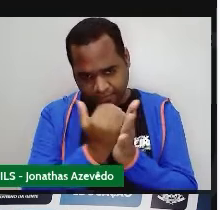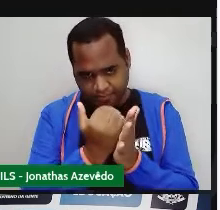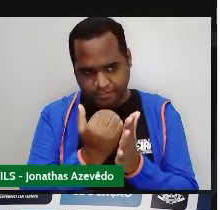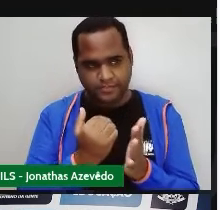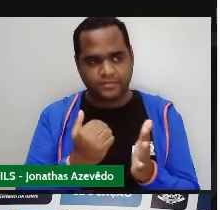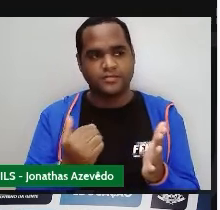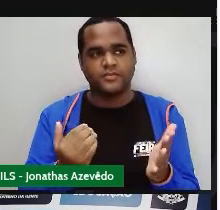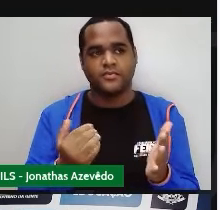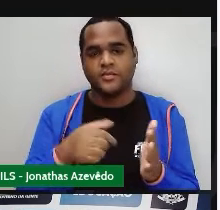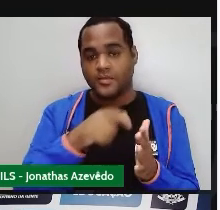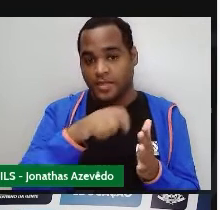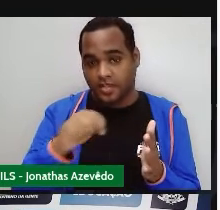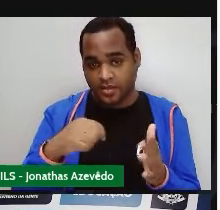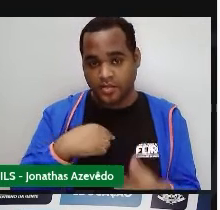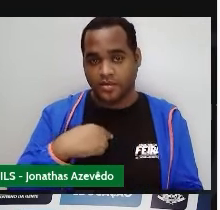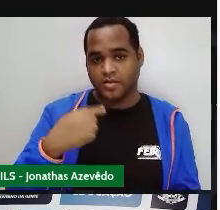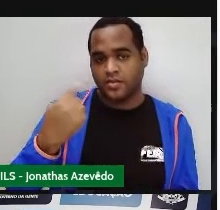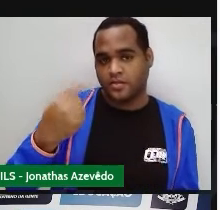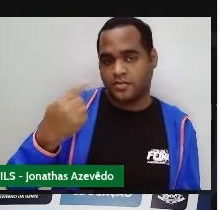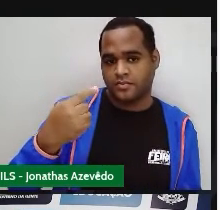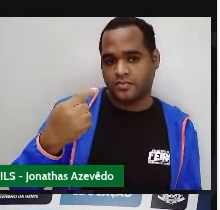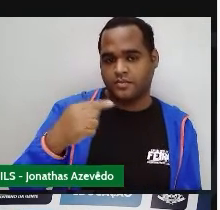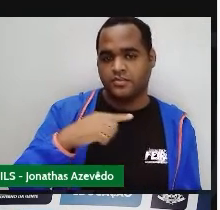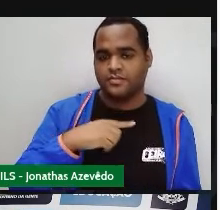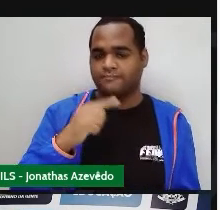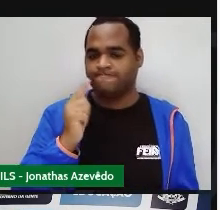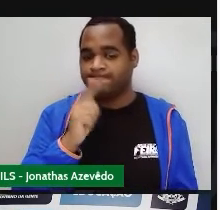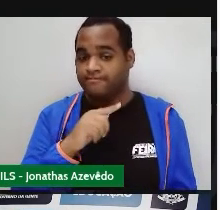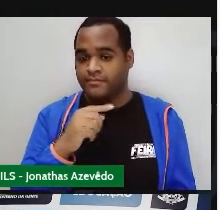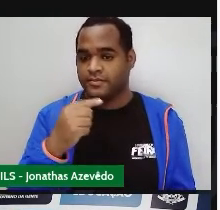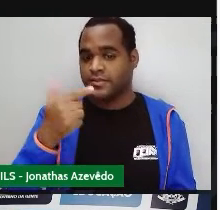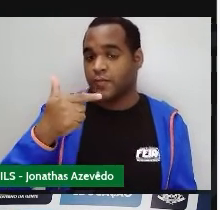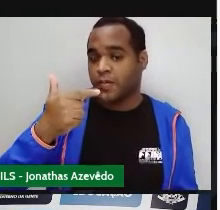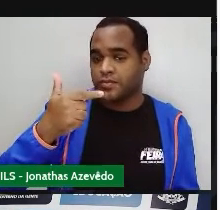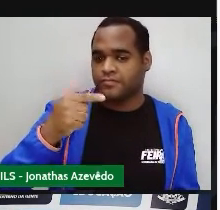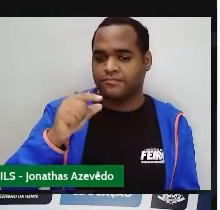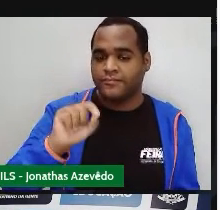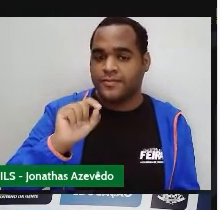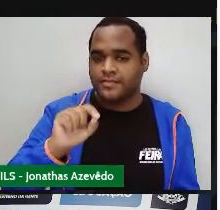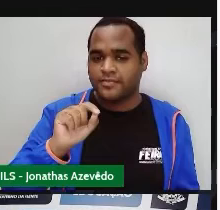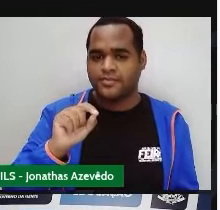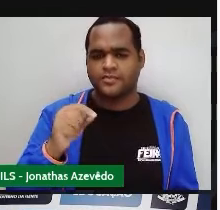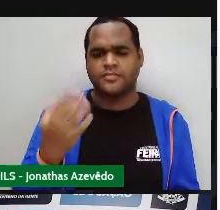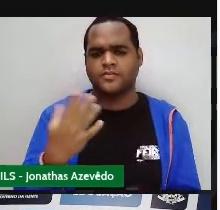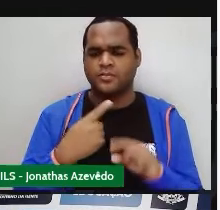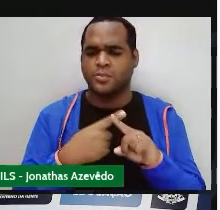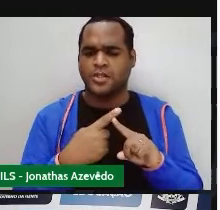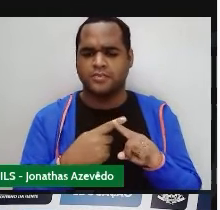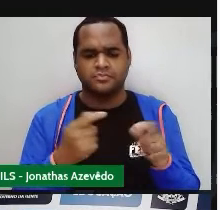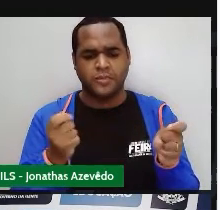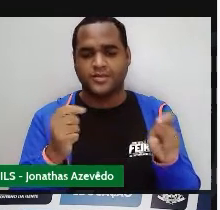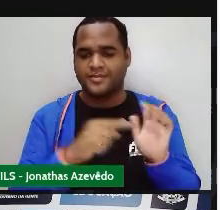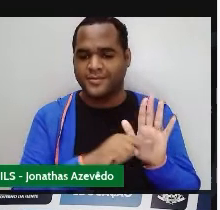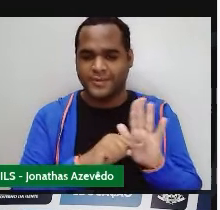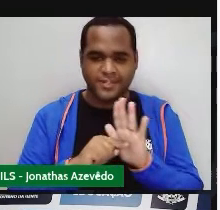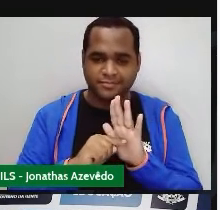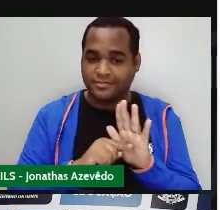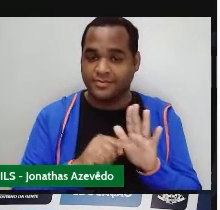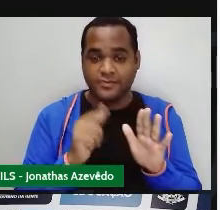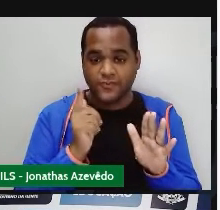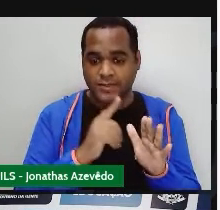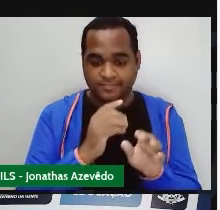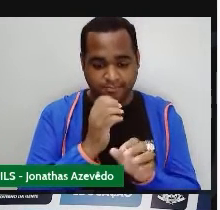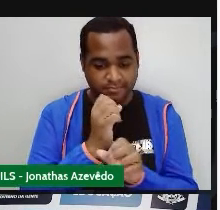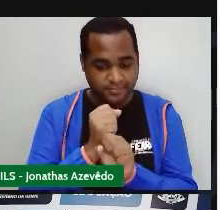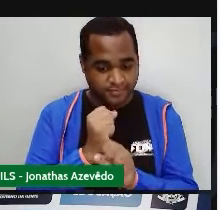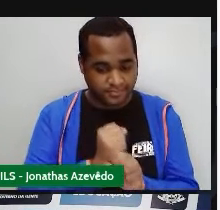olhar é primeiro passo vai ser fazer isso segundo passo vai ser fazer isso tá porque isso vai te ajudar na hora de você montar o